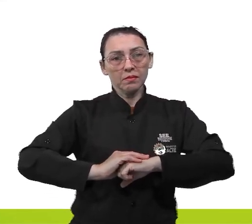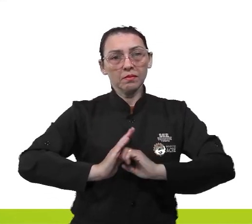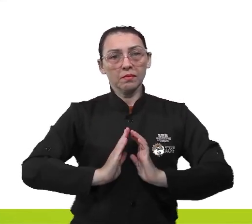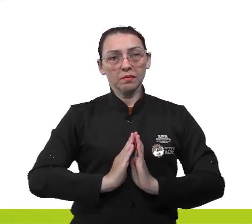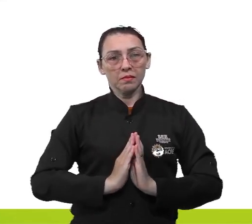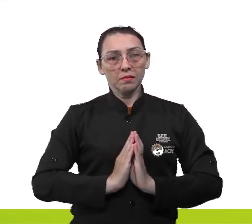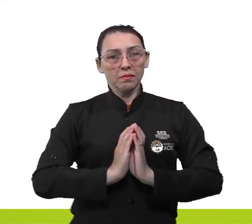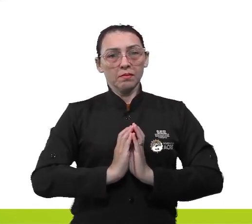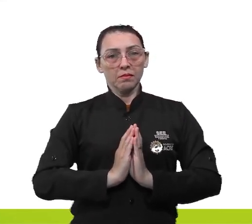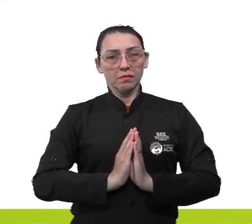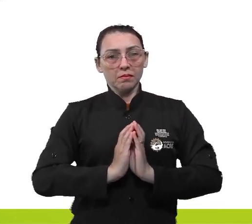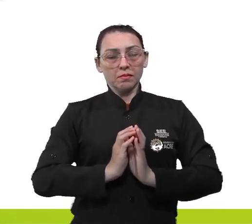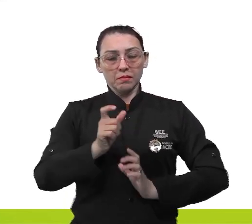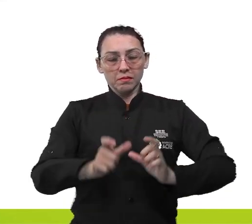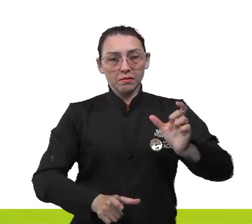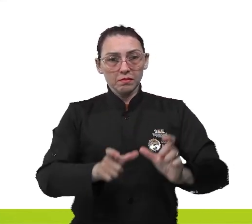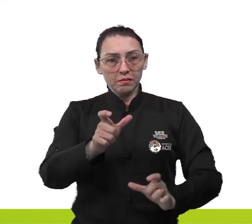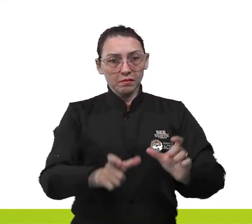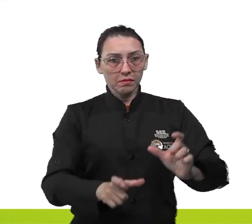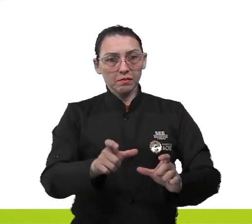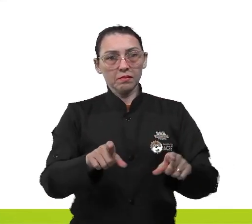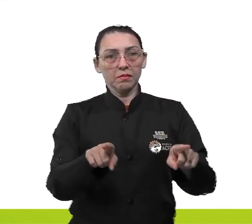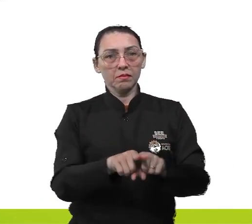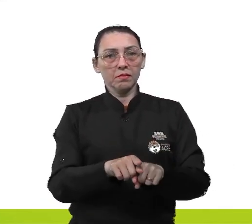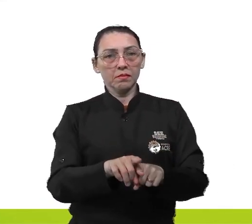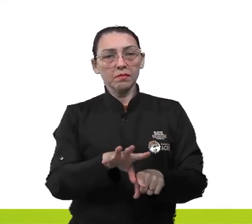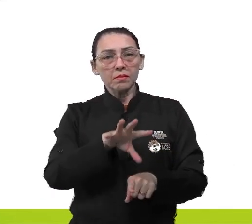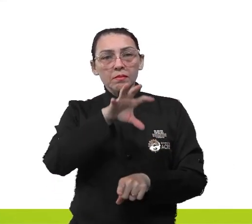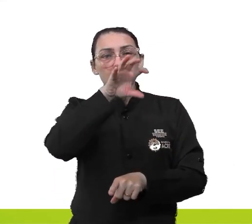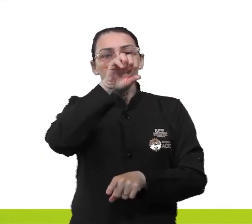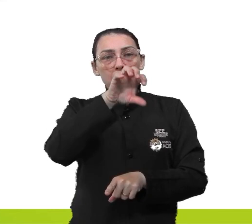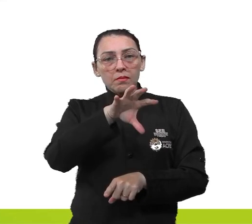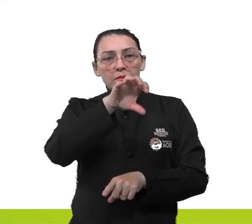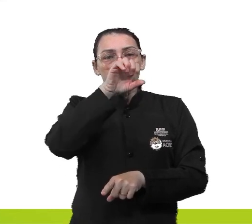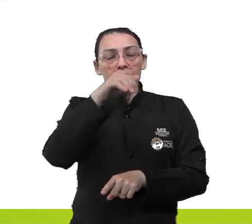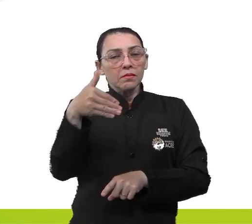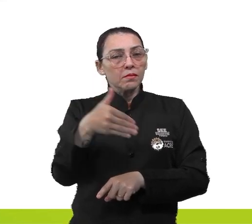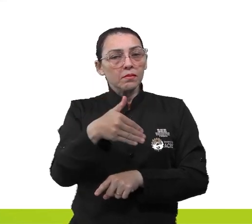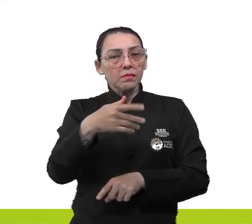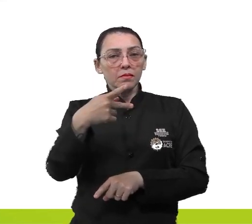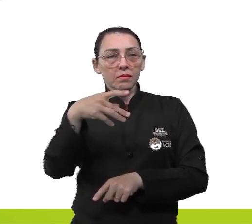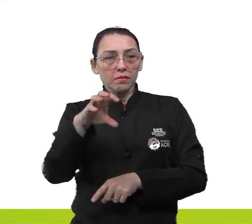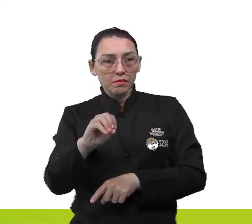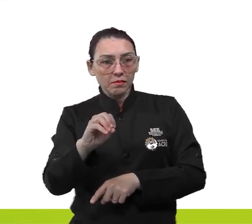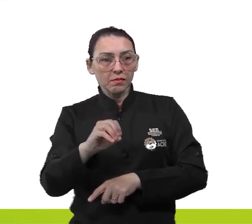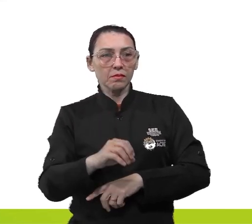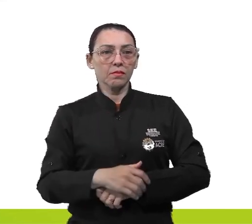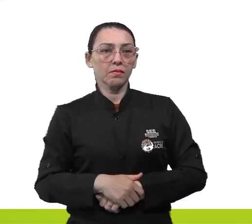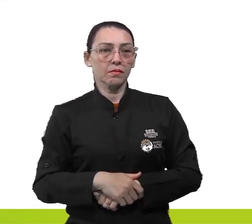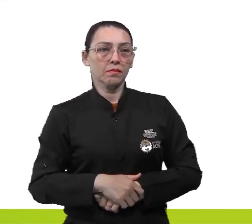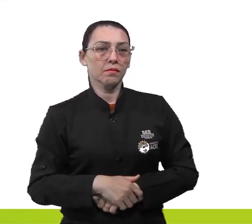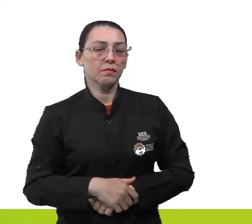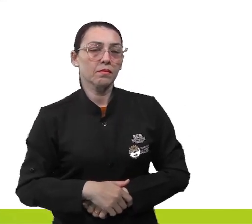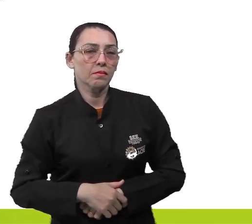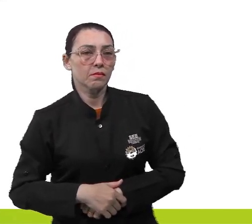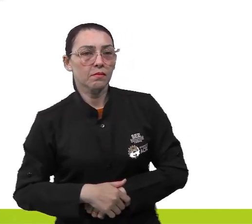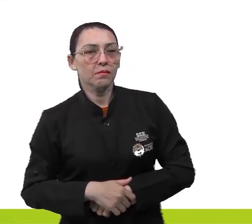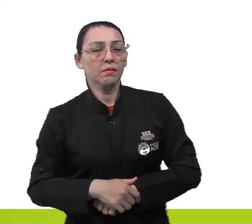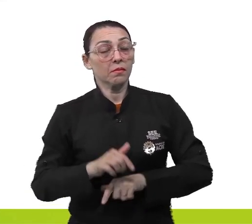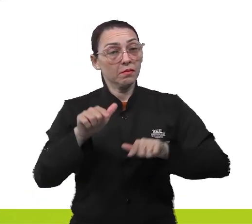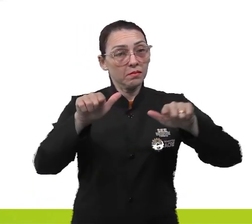pulmonares nos trabalhadores, em função da inalação frequente do pó, né, desse pó.